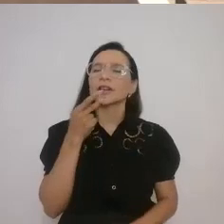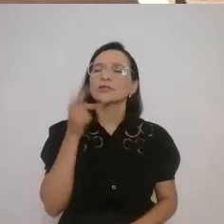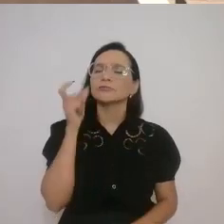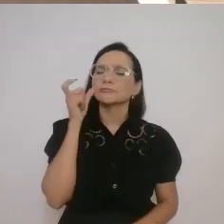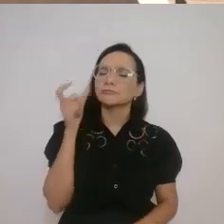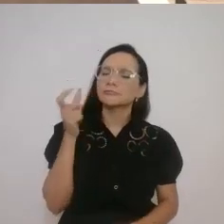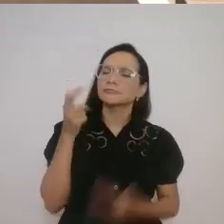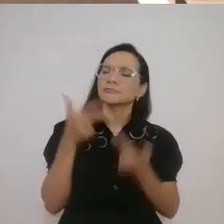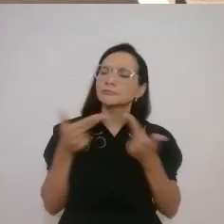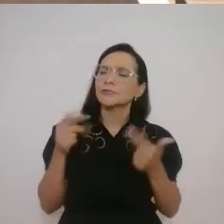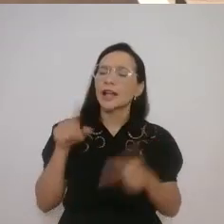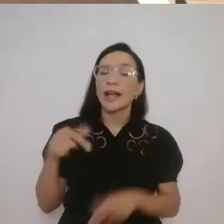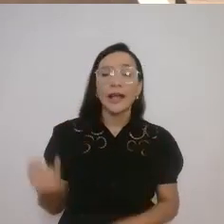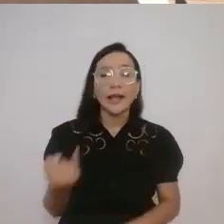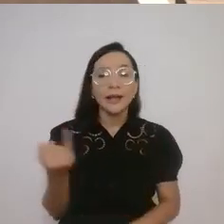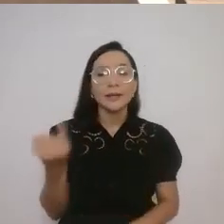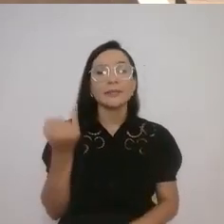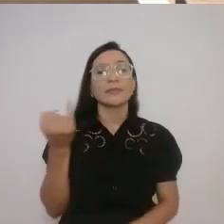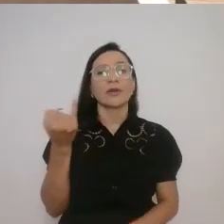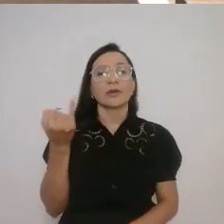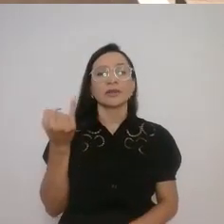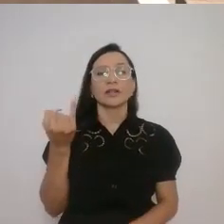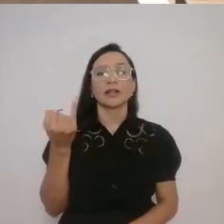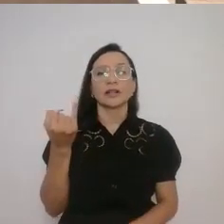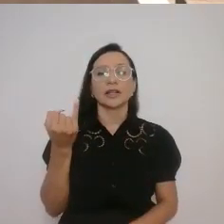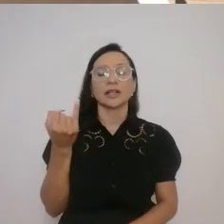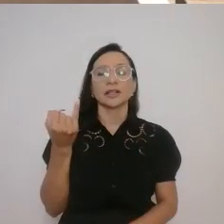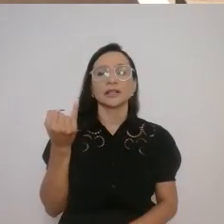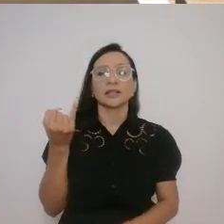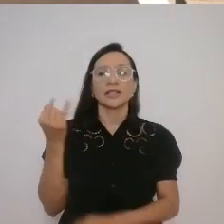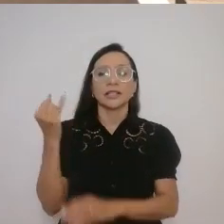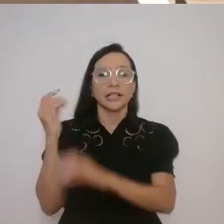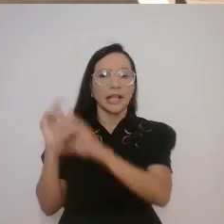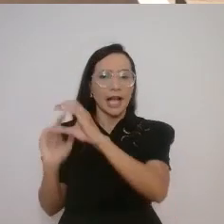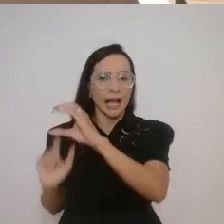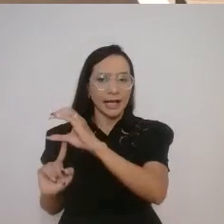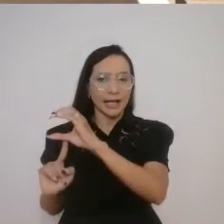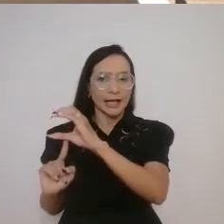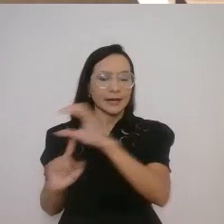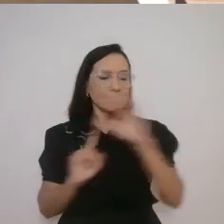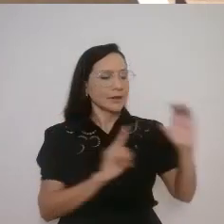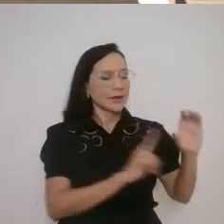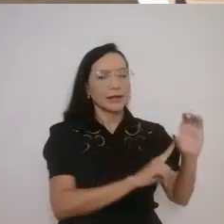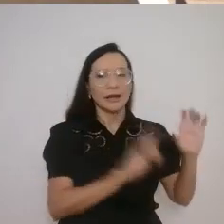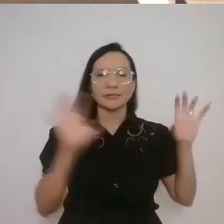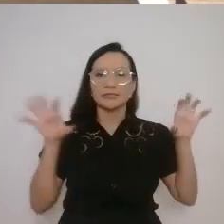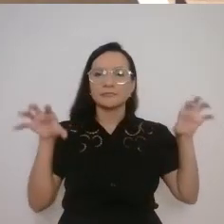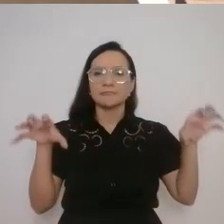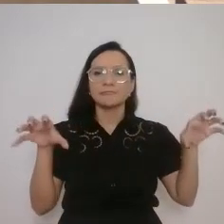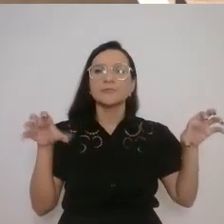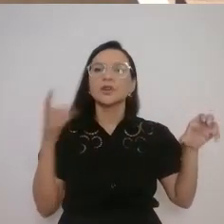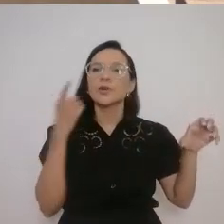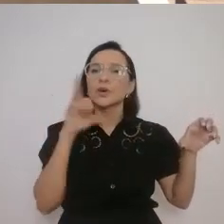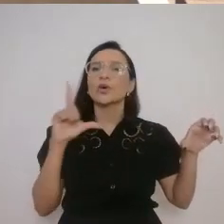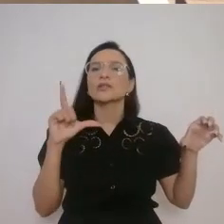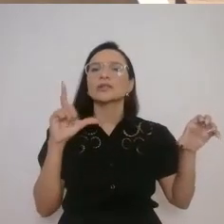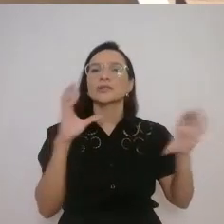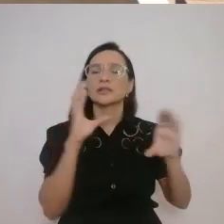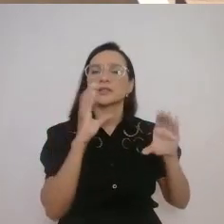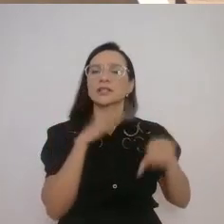muito importante que as câmaras possamos dialogar em casos tais, em outras situações,